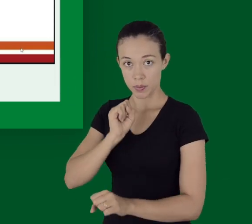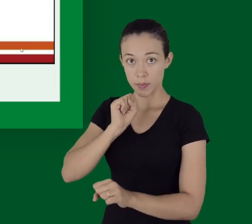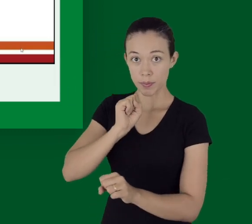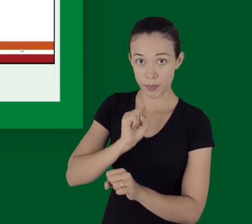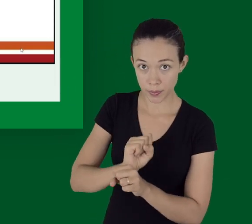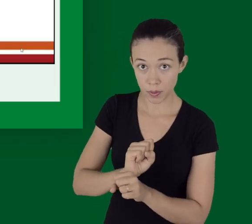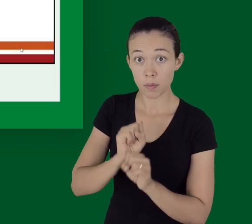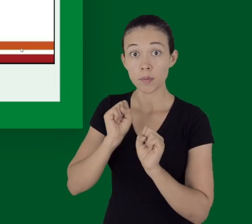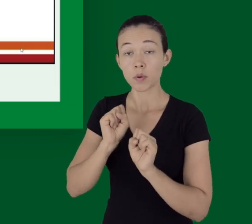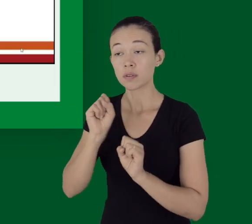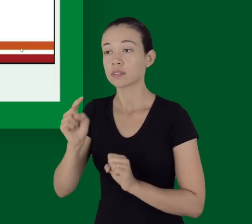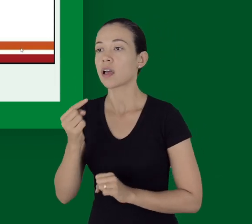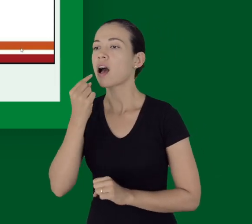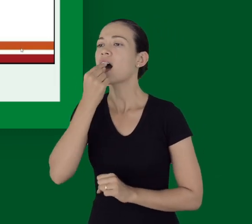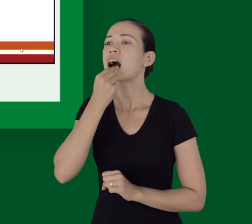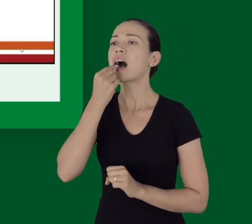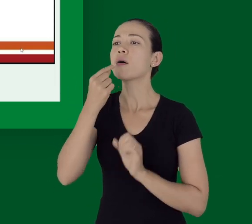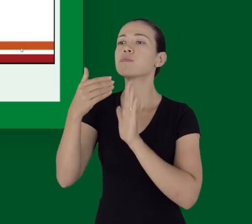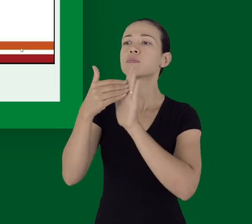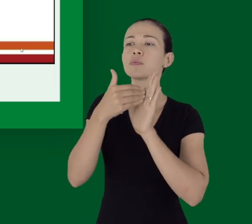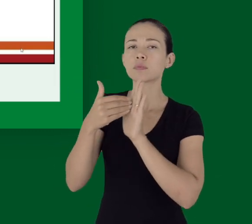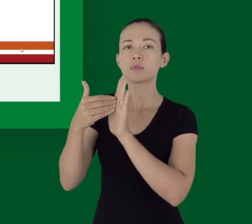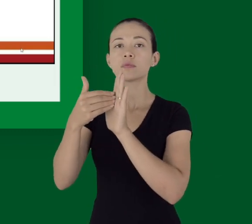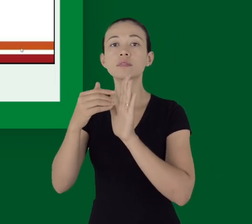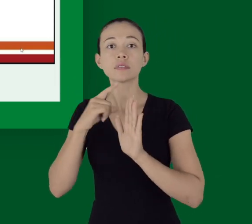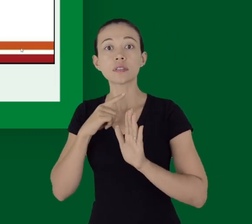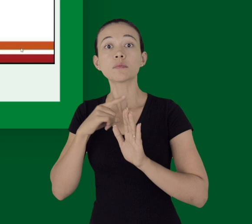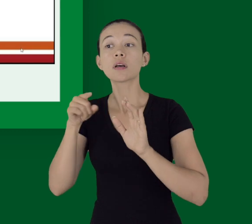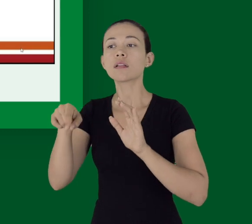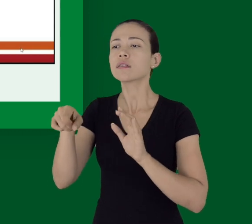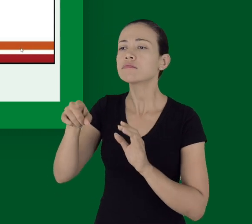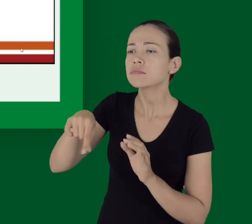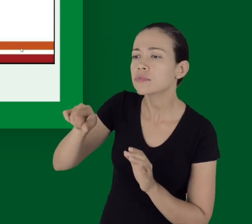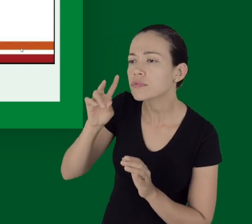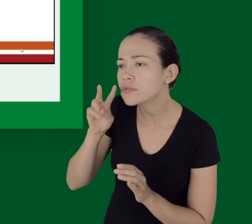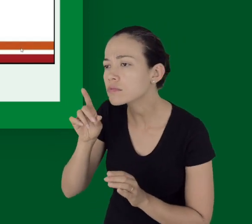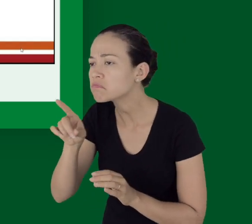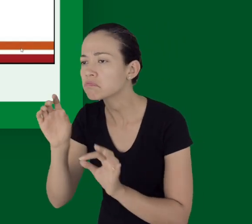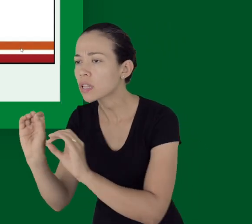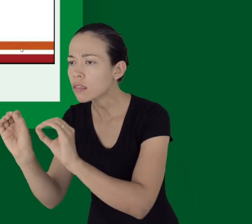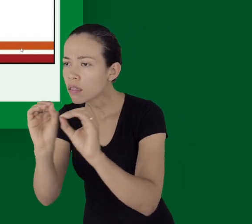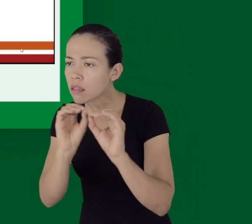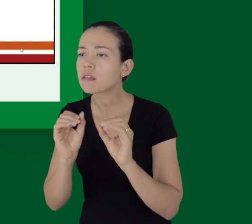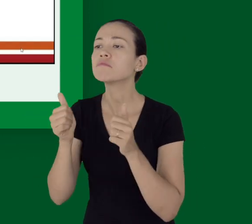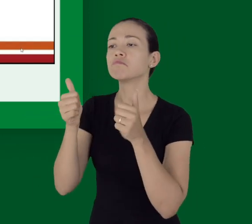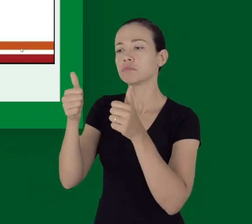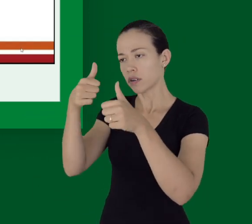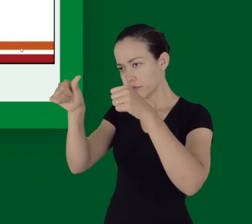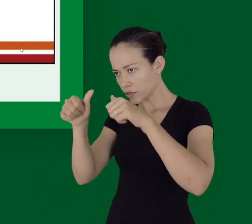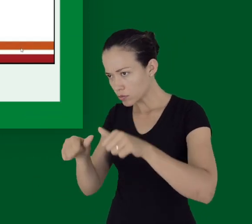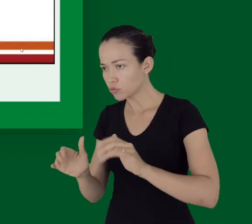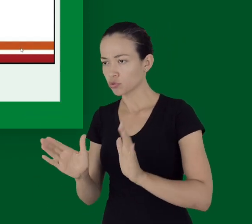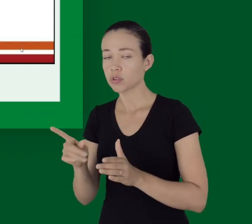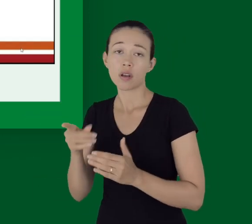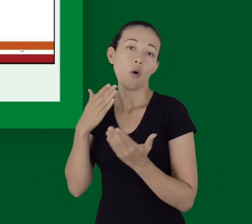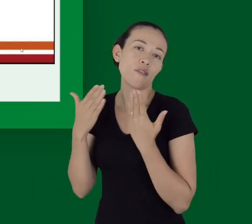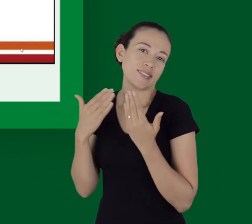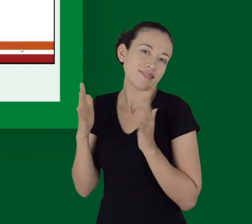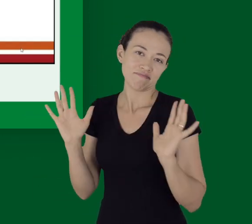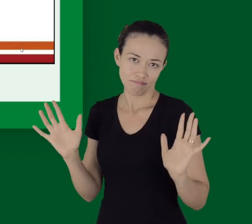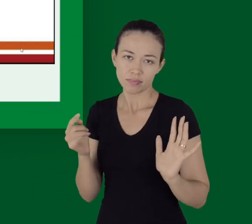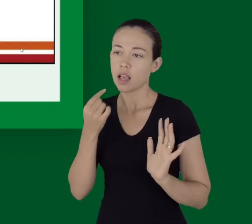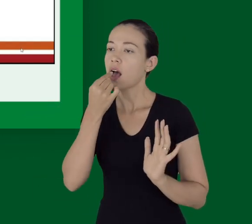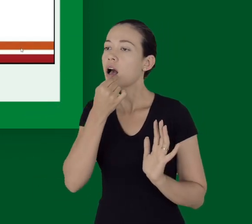em PCR, né? Paciente parado, não. Vias aéreas pérvias a gente já avaliou no primeiro momento que chegamos lá, na casa do